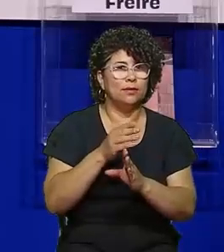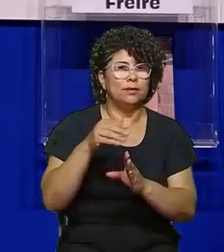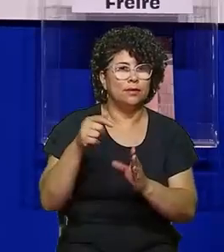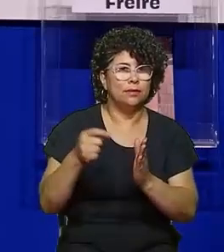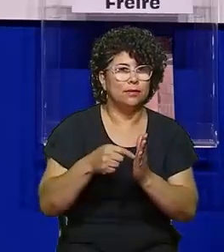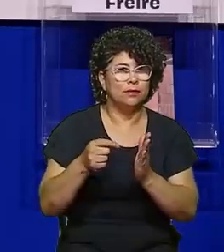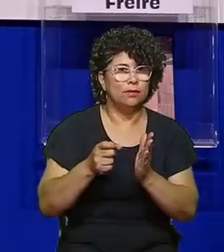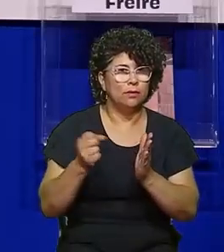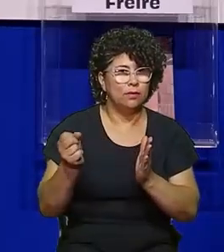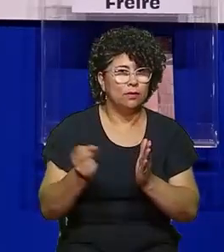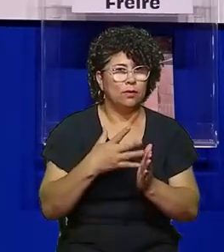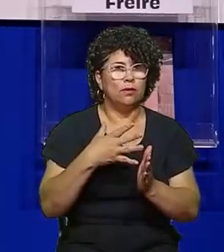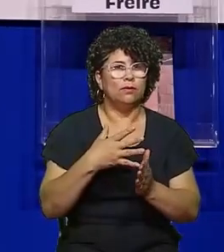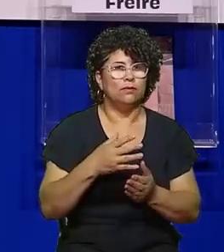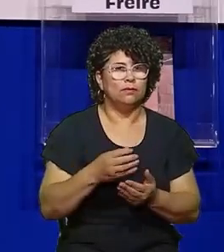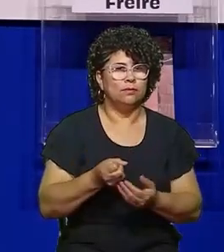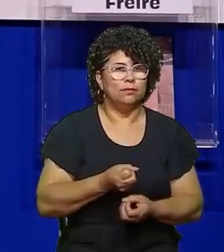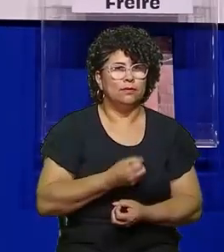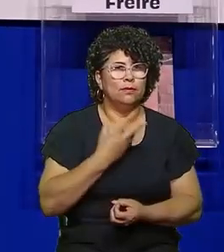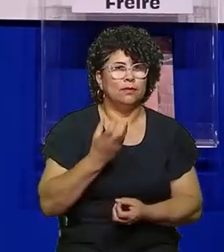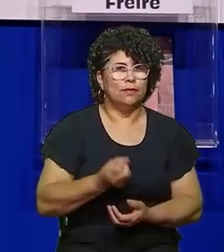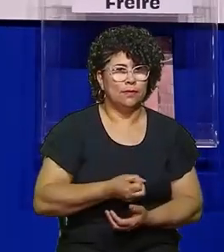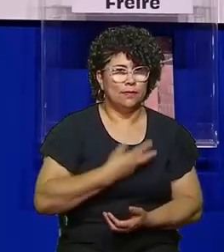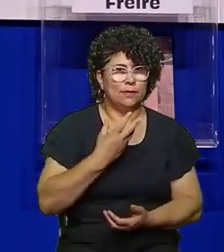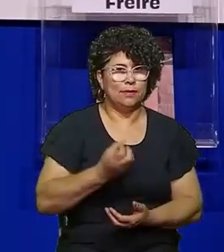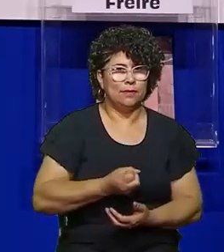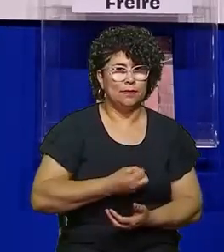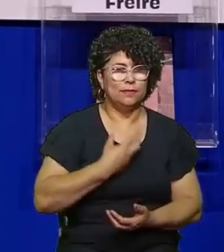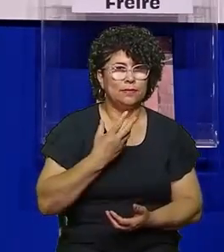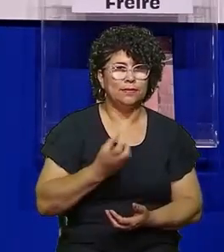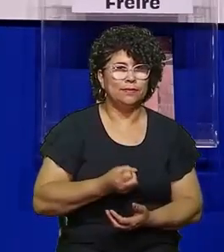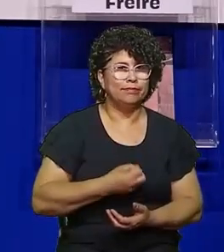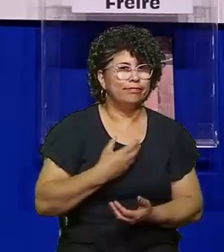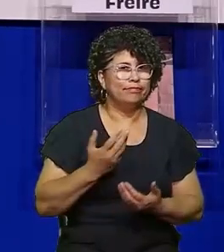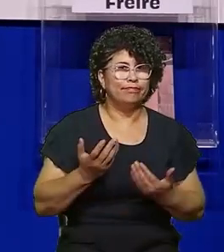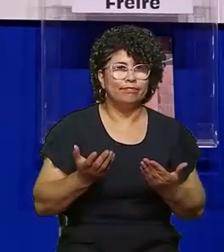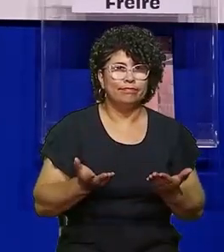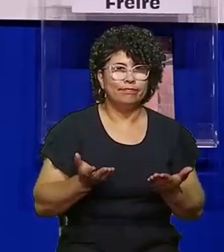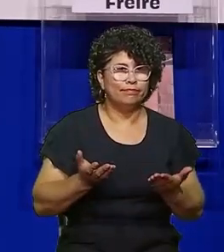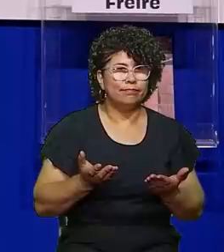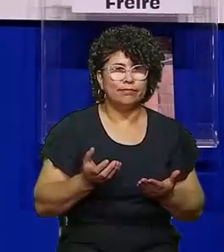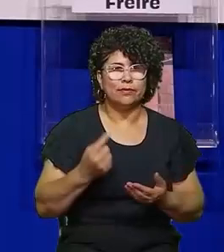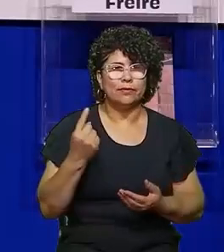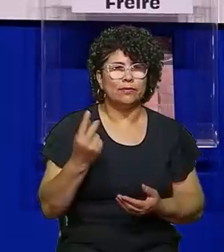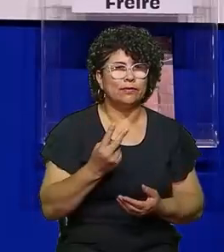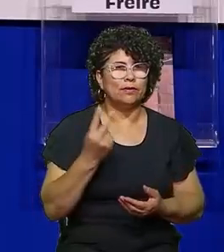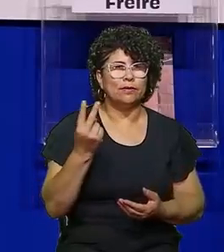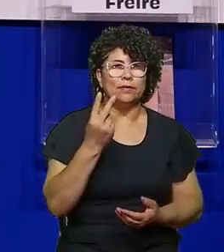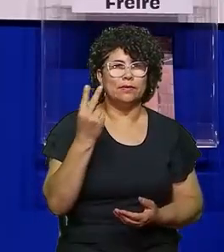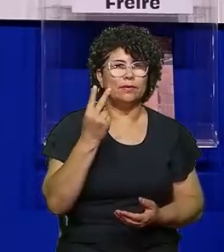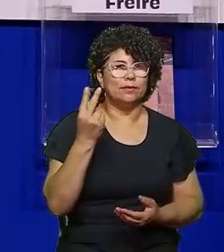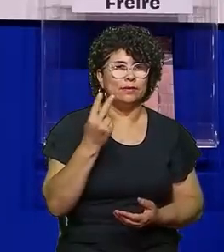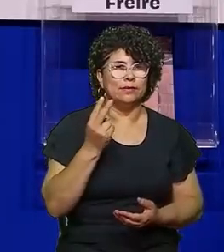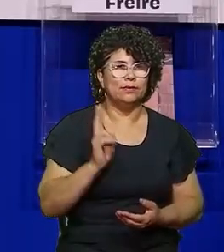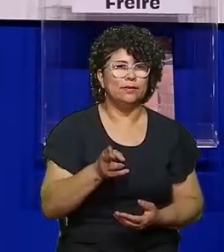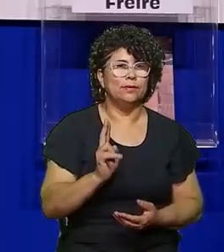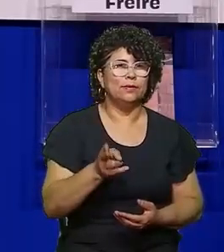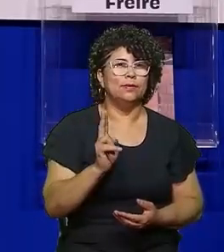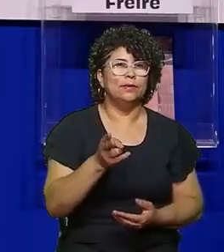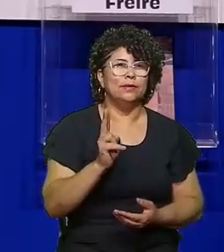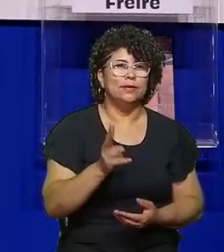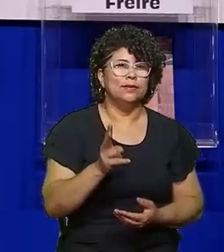poemas. Eles continuam absolutamente válidos, eles continuam atuais, e